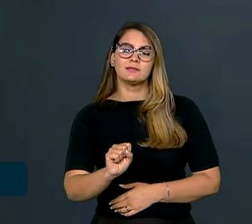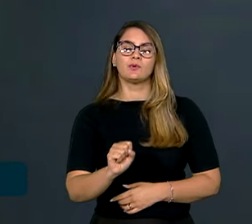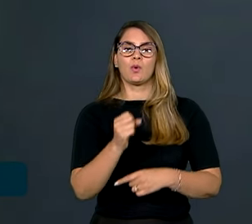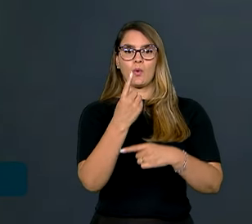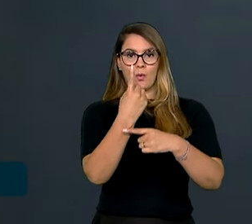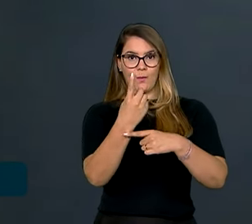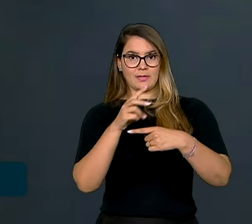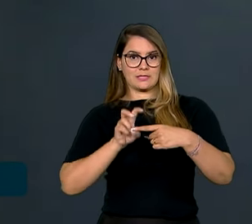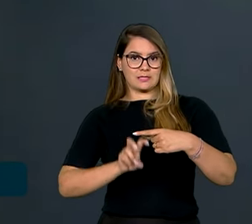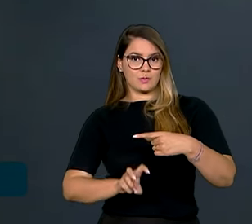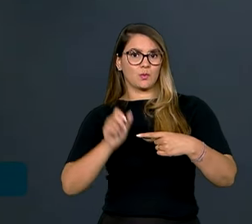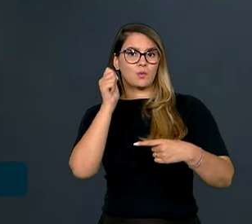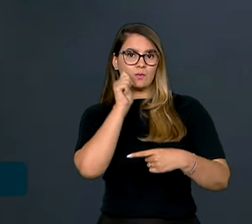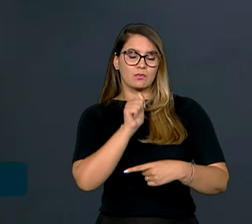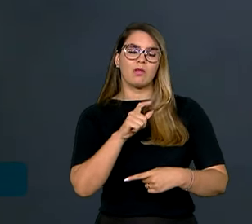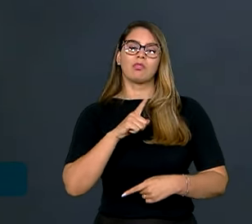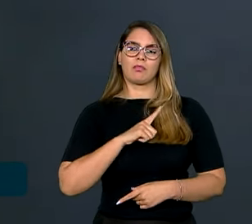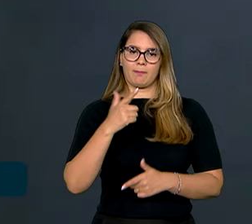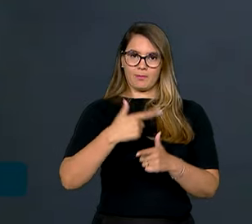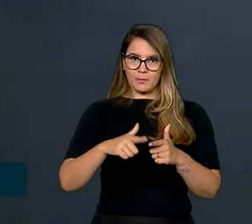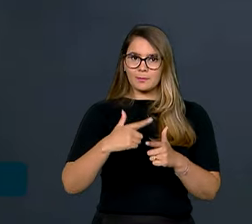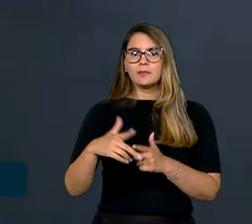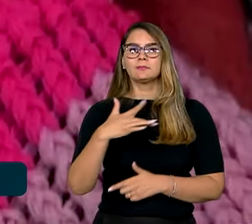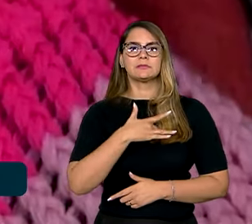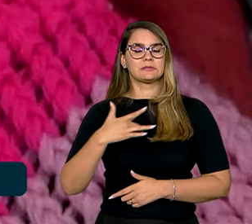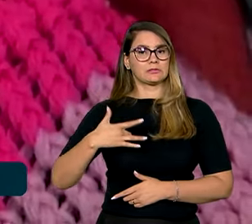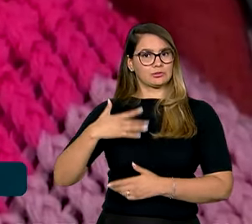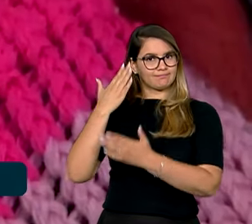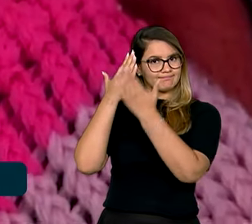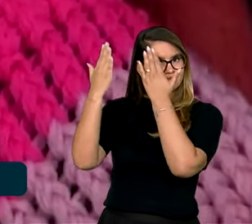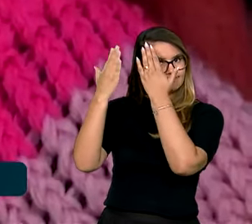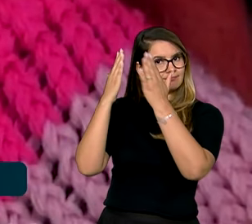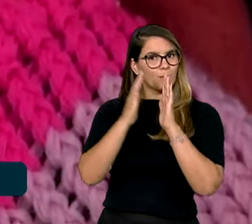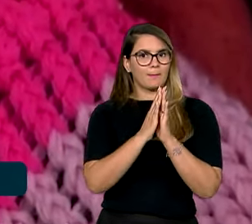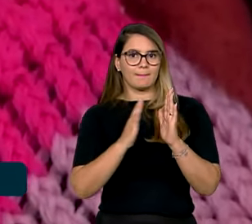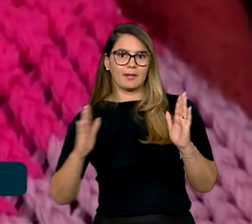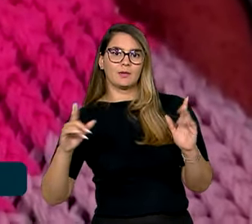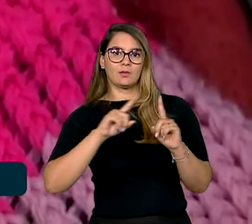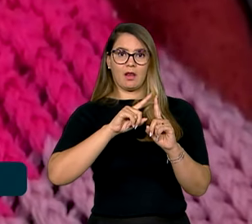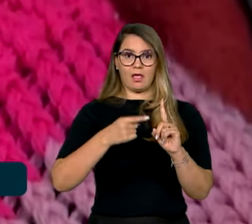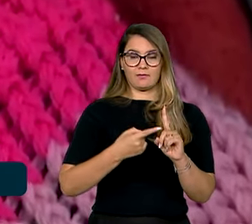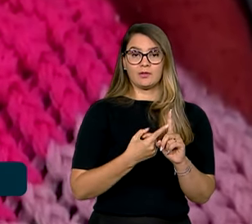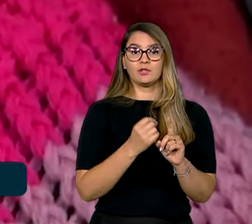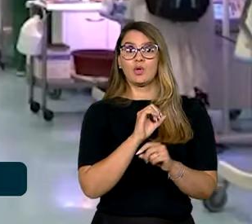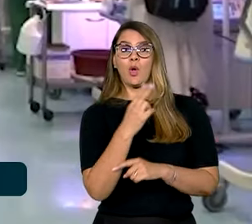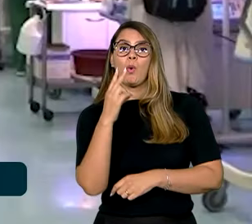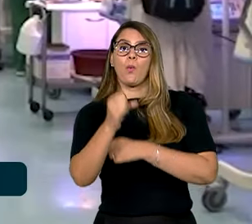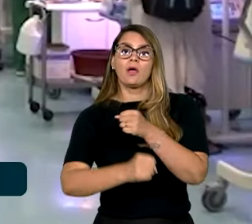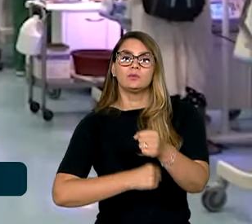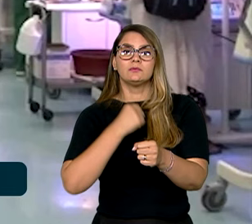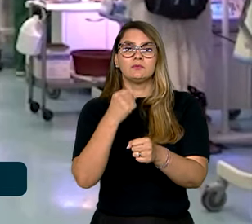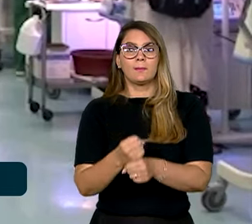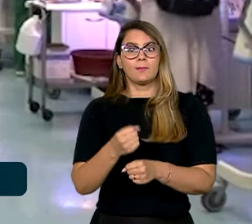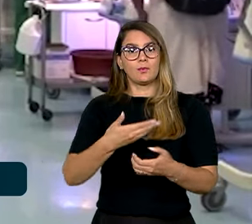cada 5 mulheres passa por algum problema de saúde mental durante a gravidez ou no ano seguinte ao nascimento